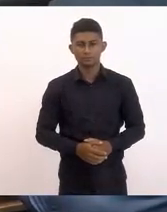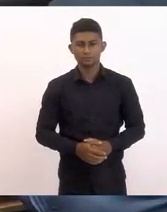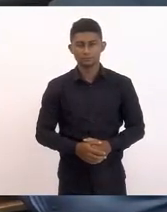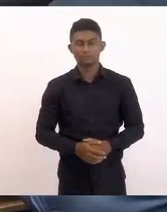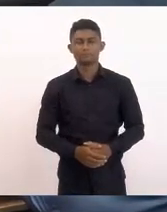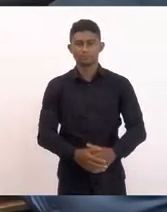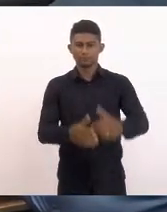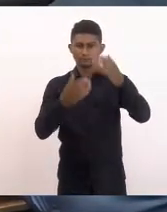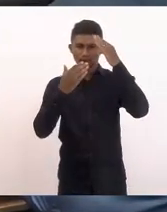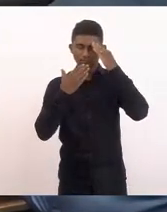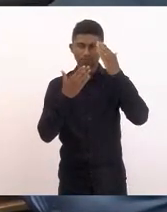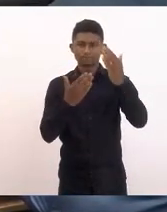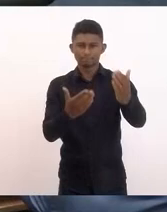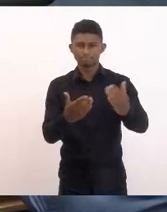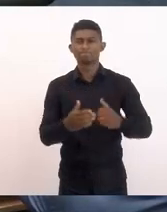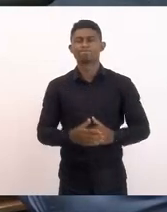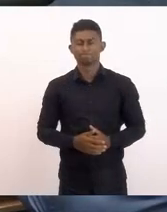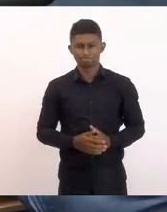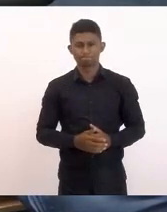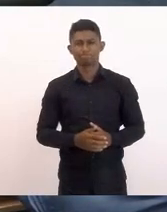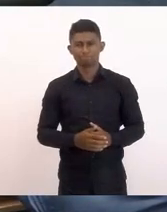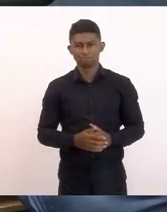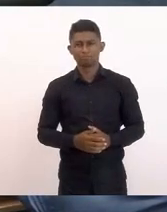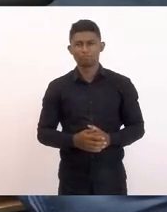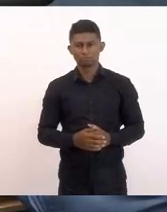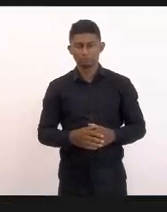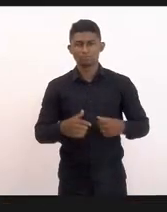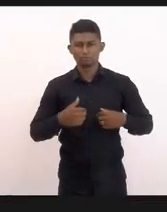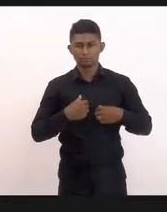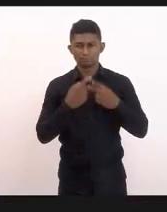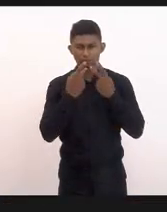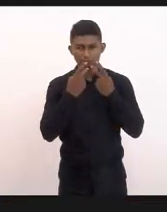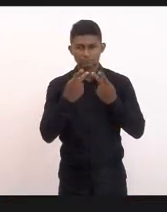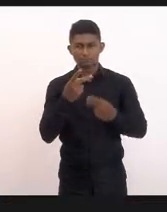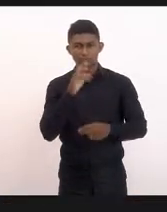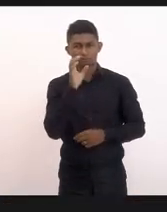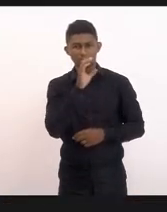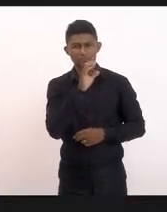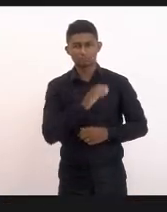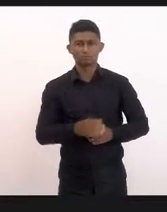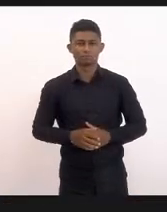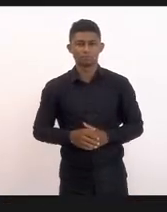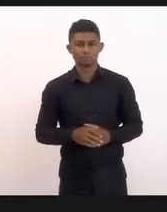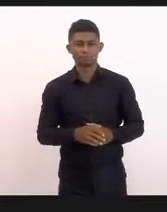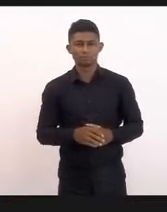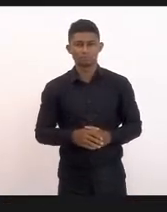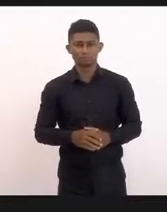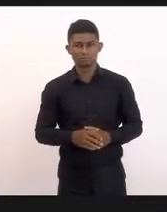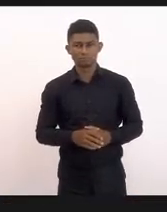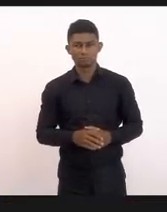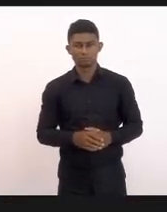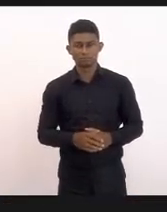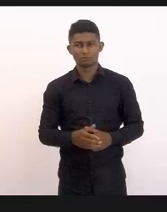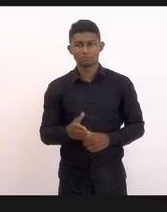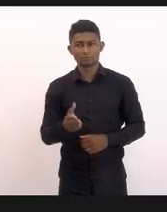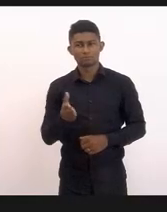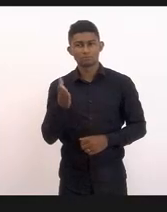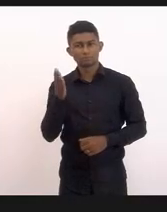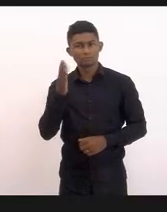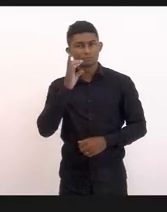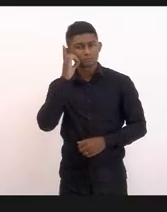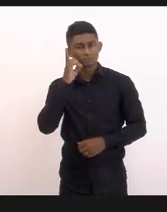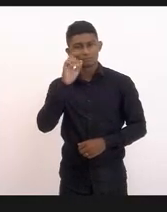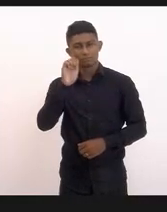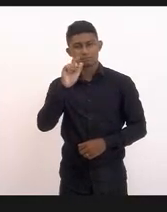Presidente, agradecer a Vossa Excelência por mais uma possibilidade de poder falar rapidamente. É o seguinte, presidente, a fala da deputada Alain não